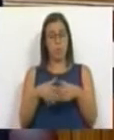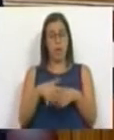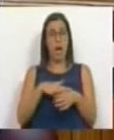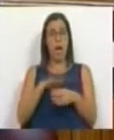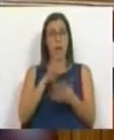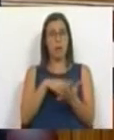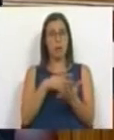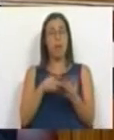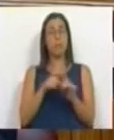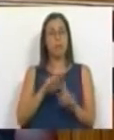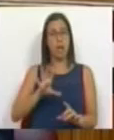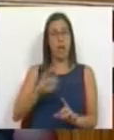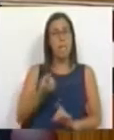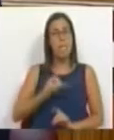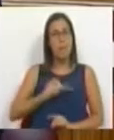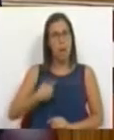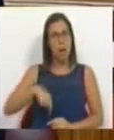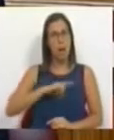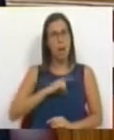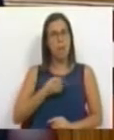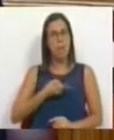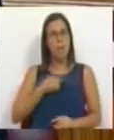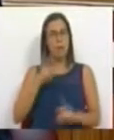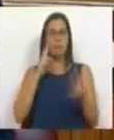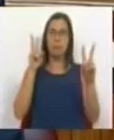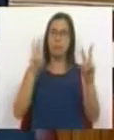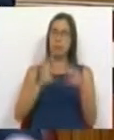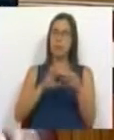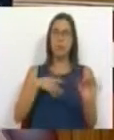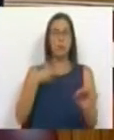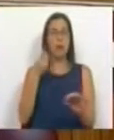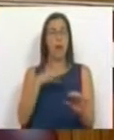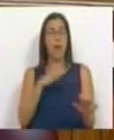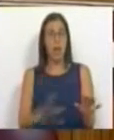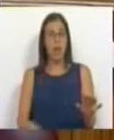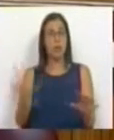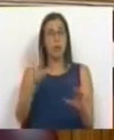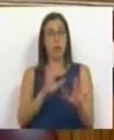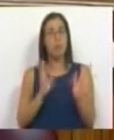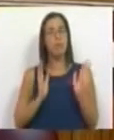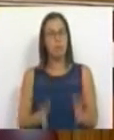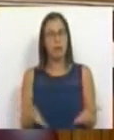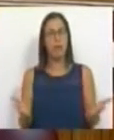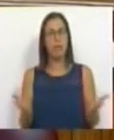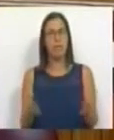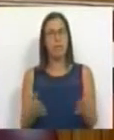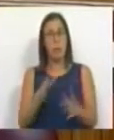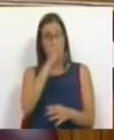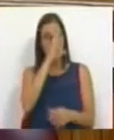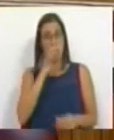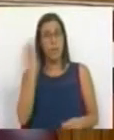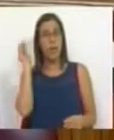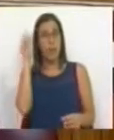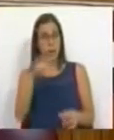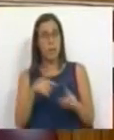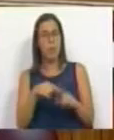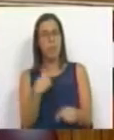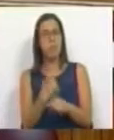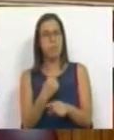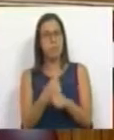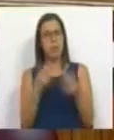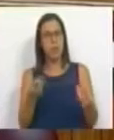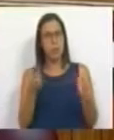regional, mas é nosso dever, em nome da solidariedade nacional, que o Governo da República